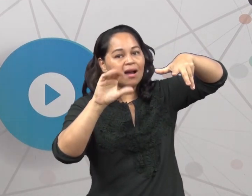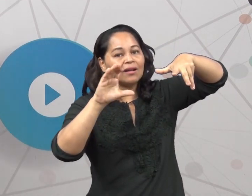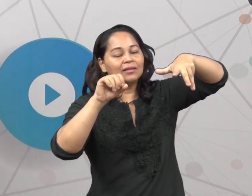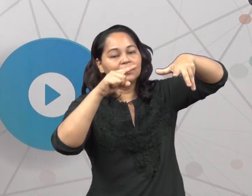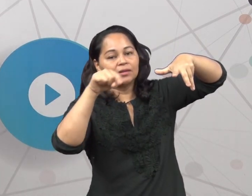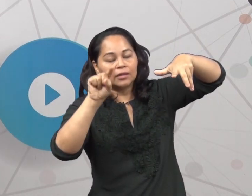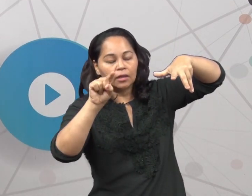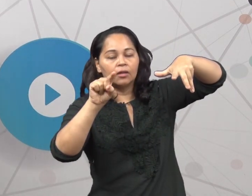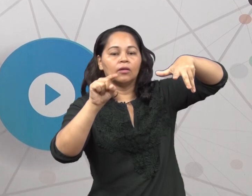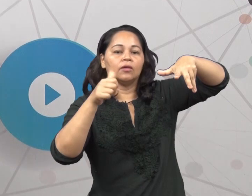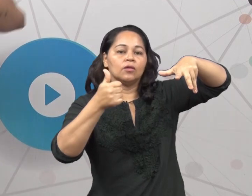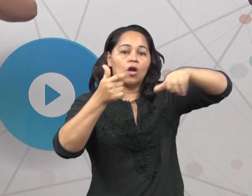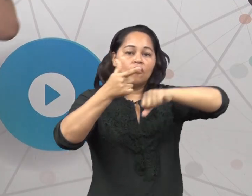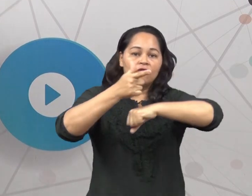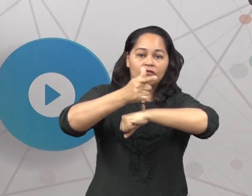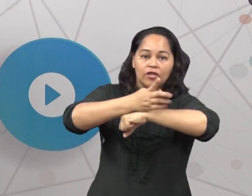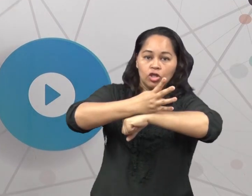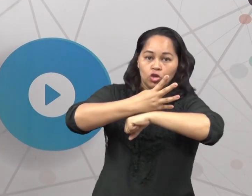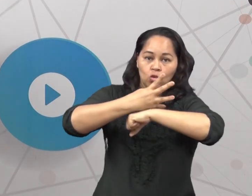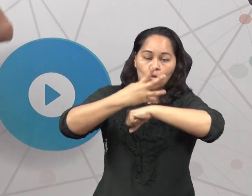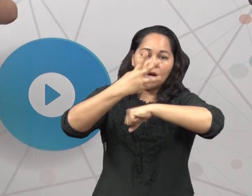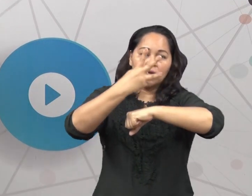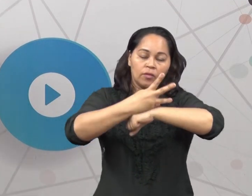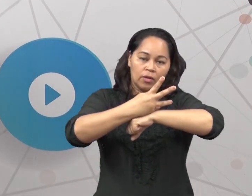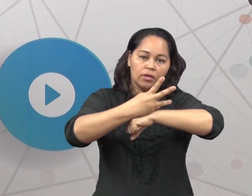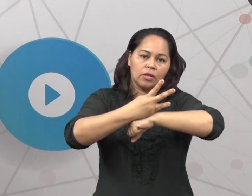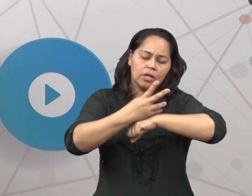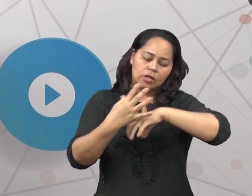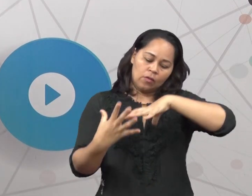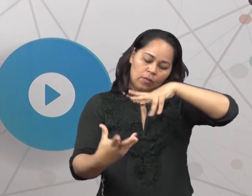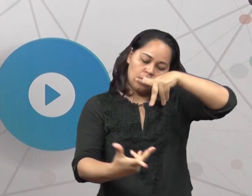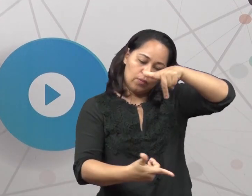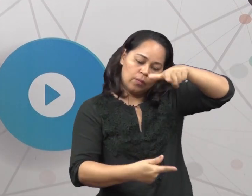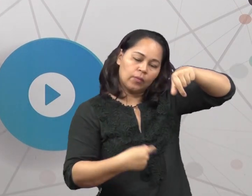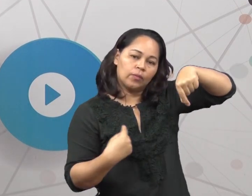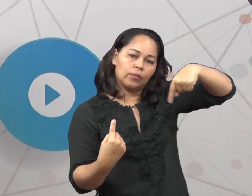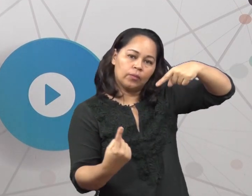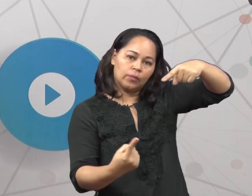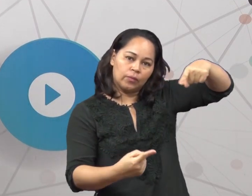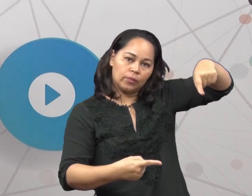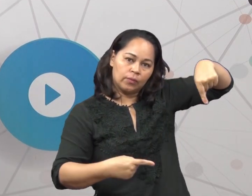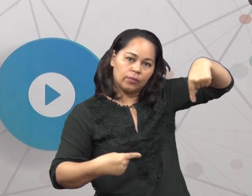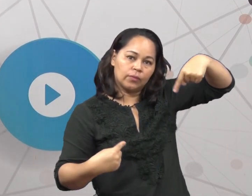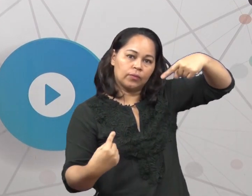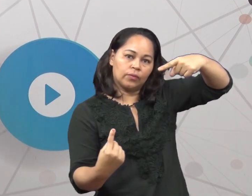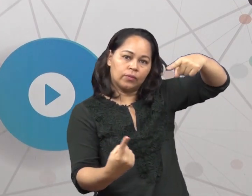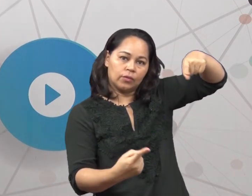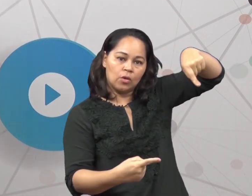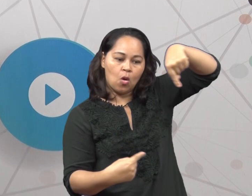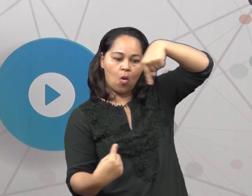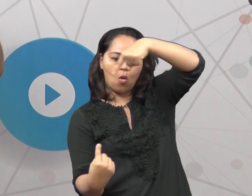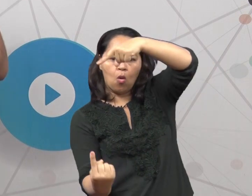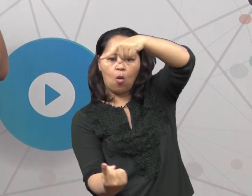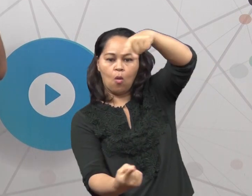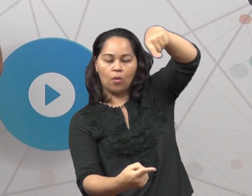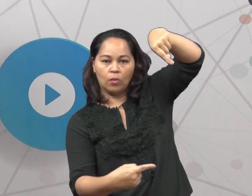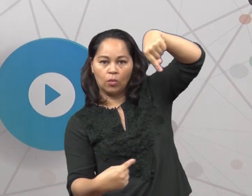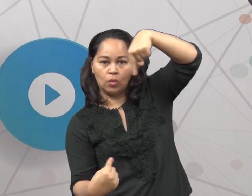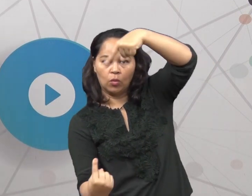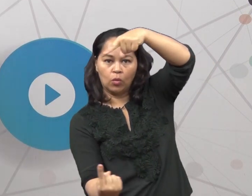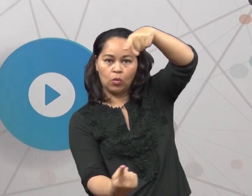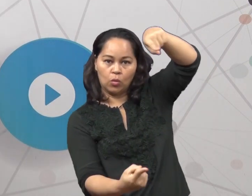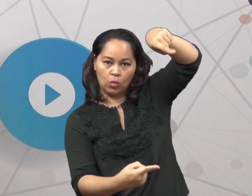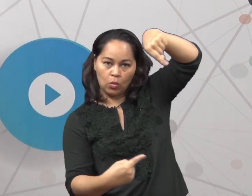dura somente 24 horas. E nesse período também ela está girando totalmente